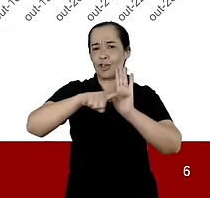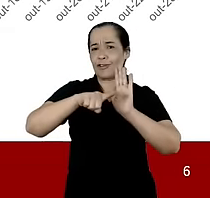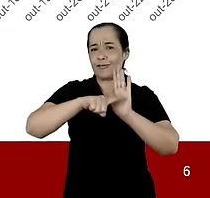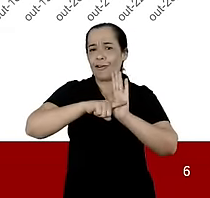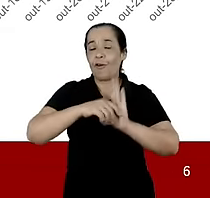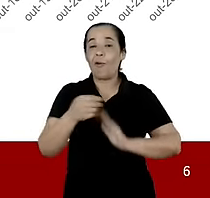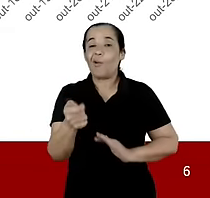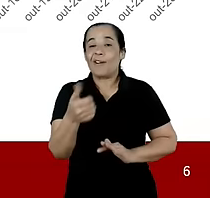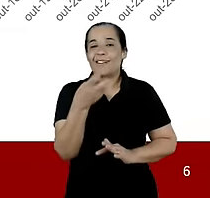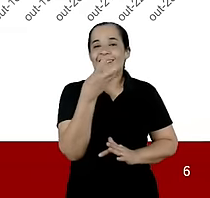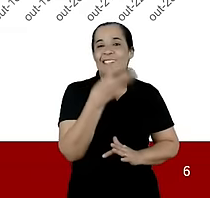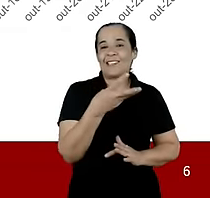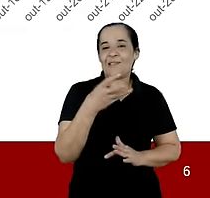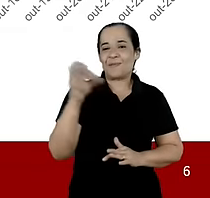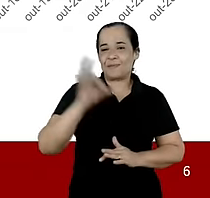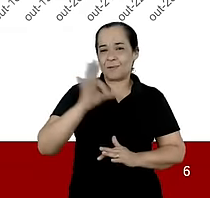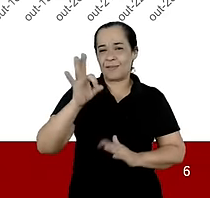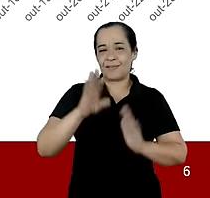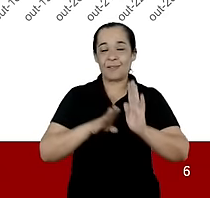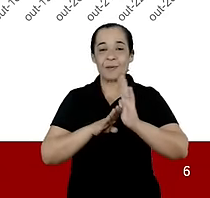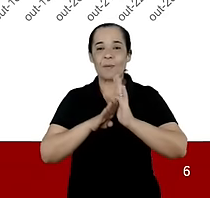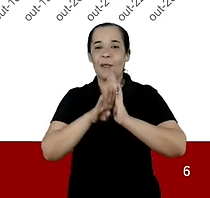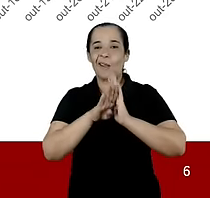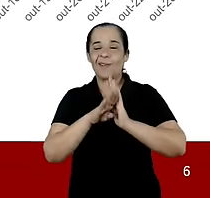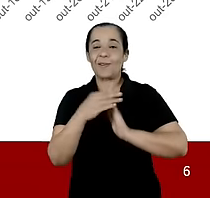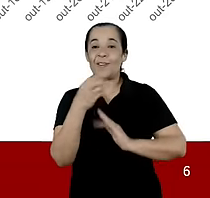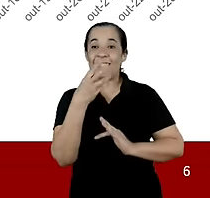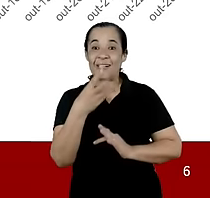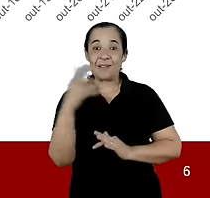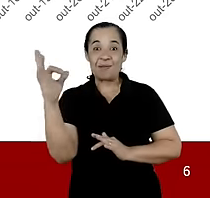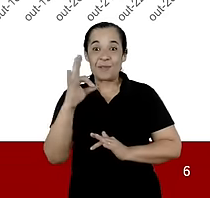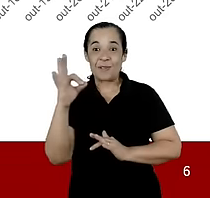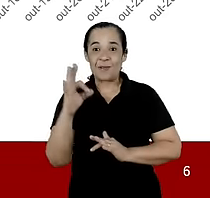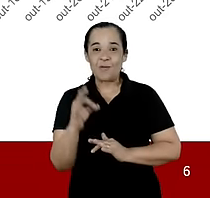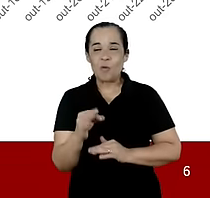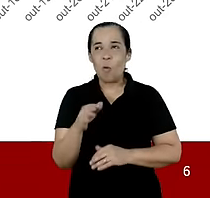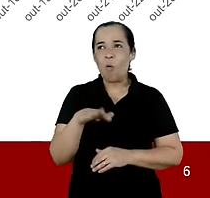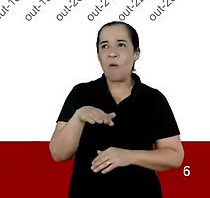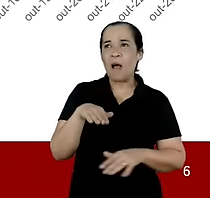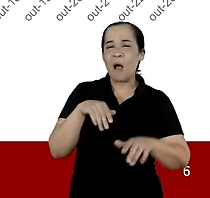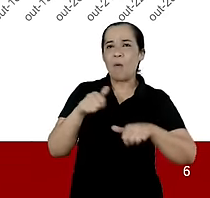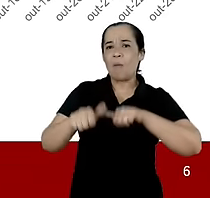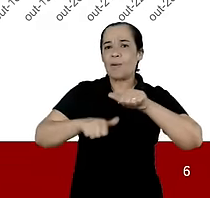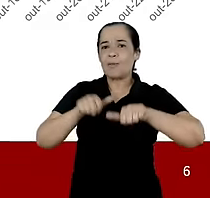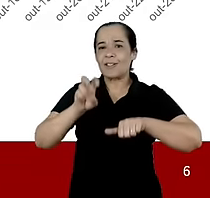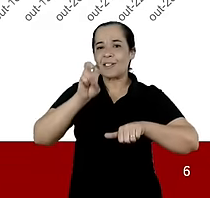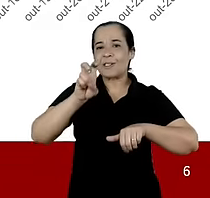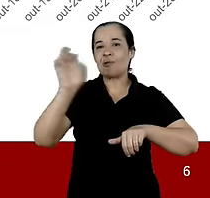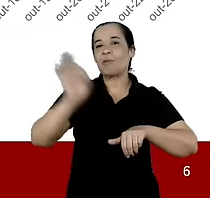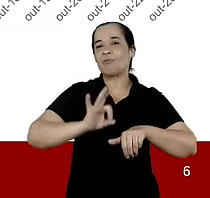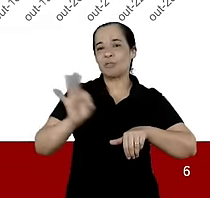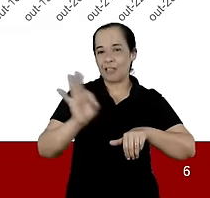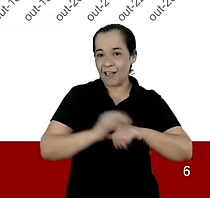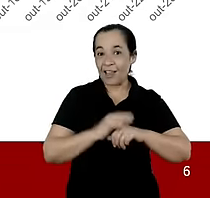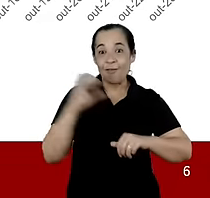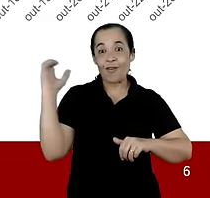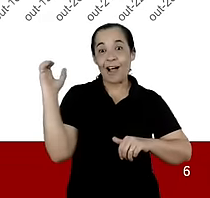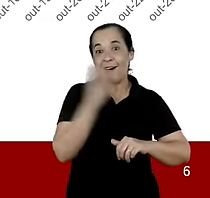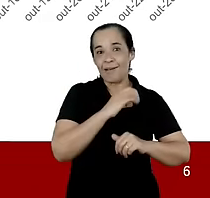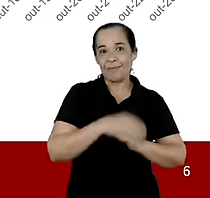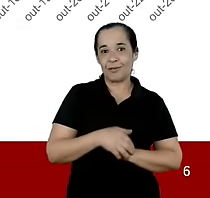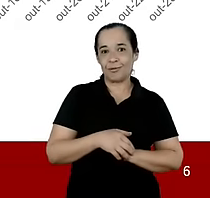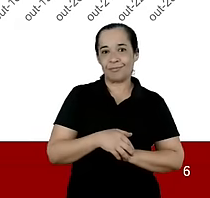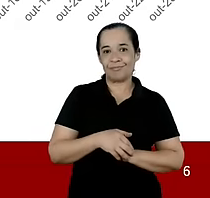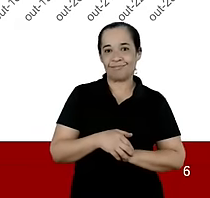positivo quase 3% é um movimento de quase 5% agressivo como a gente falou não vem não tem muitos momentos na